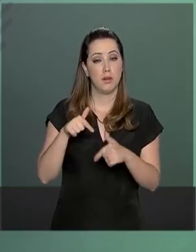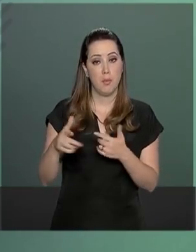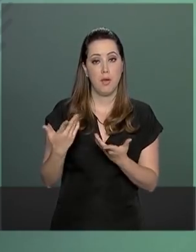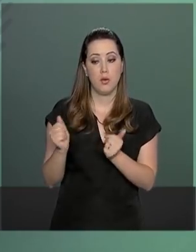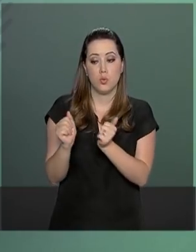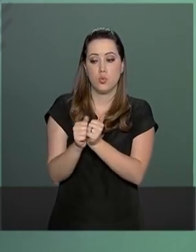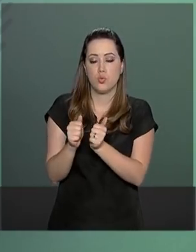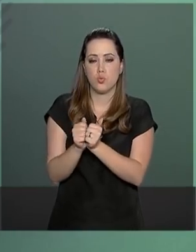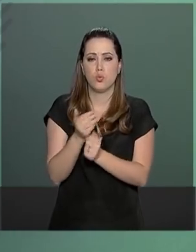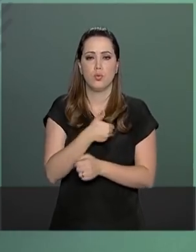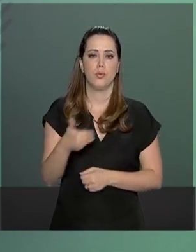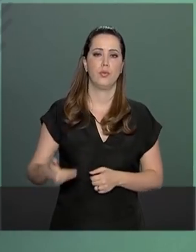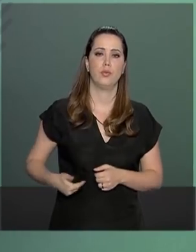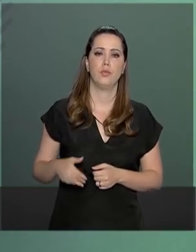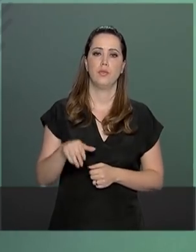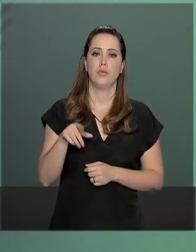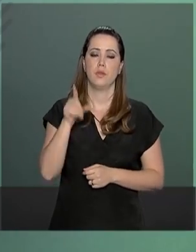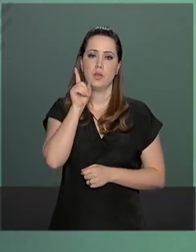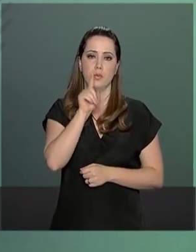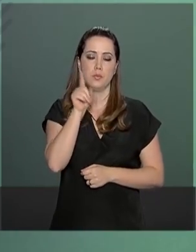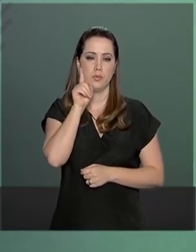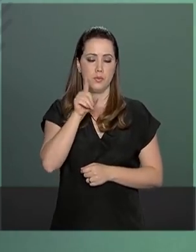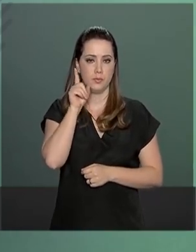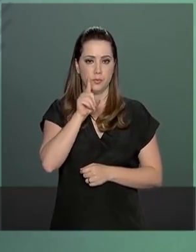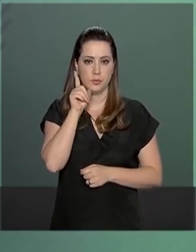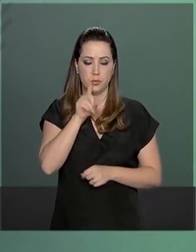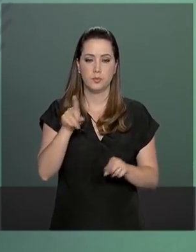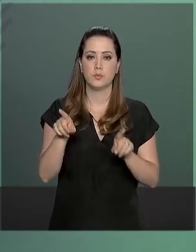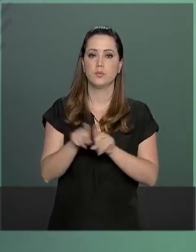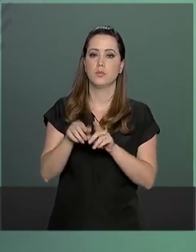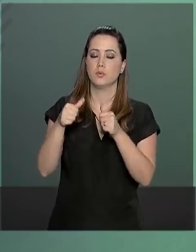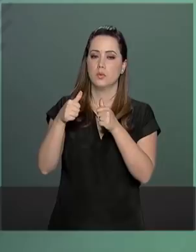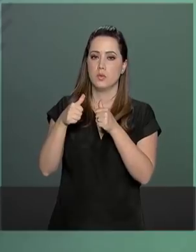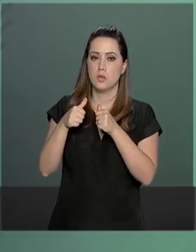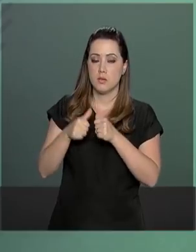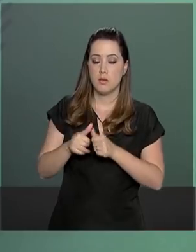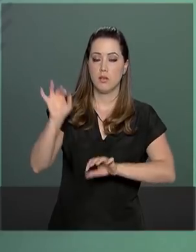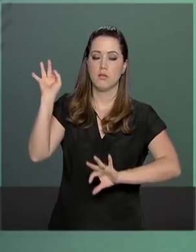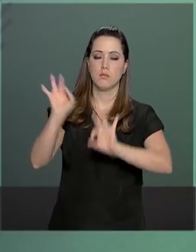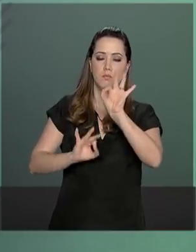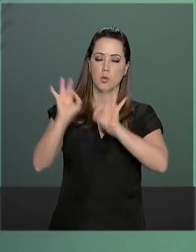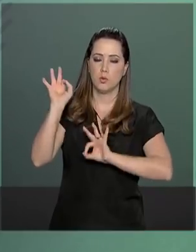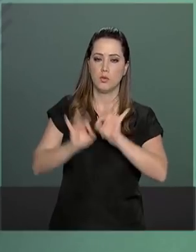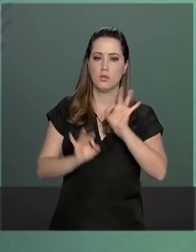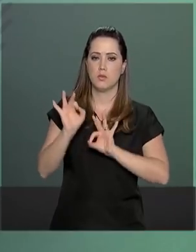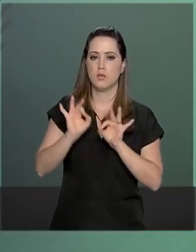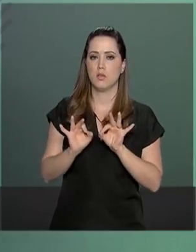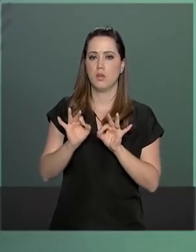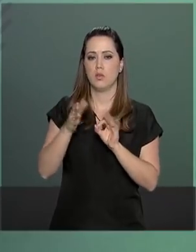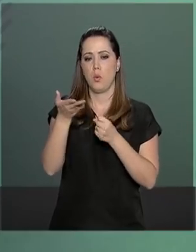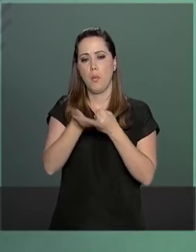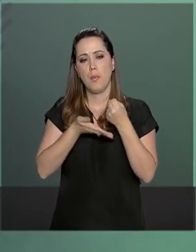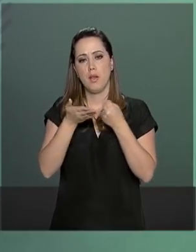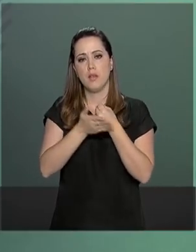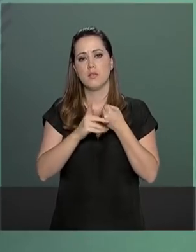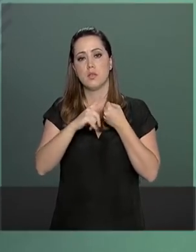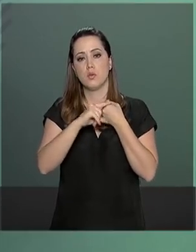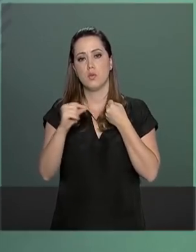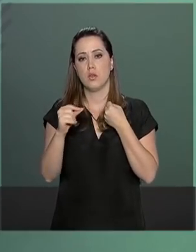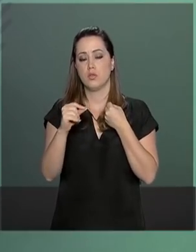cooperação com o governo dos estados unidos está sendo organizada com base no artigo